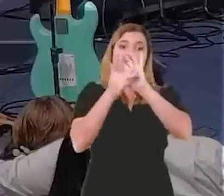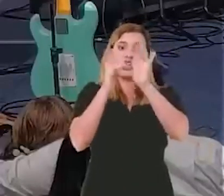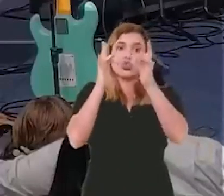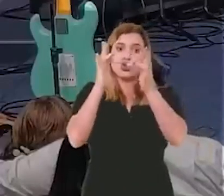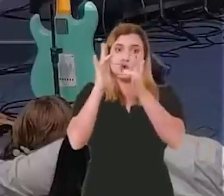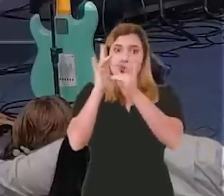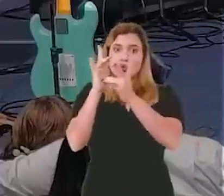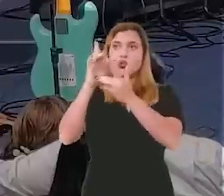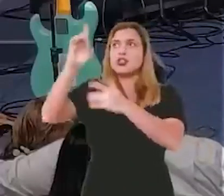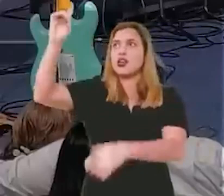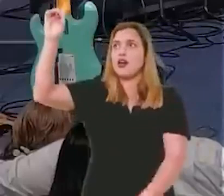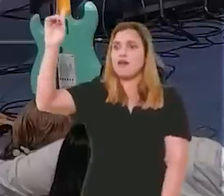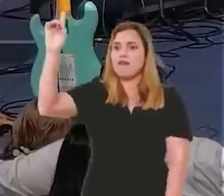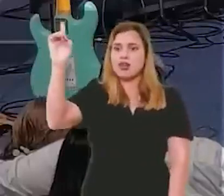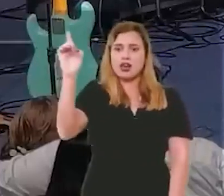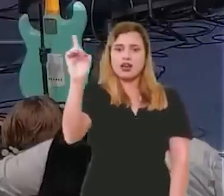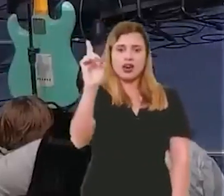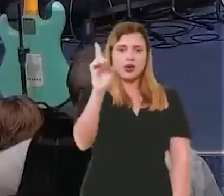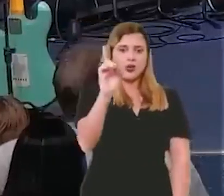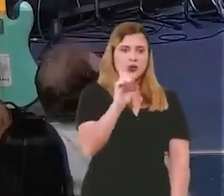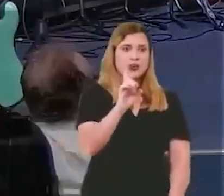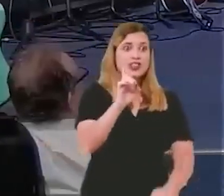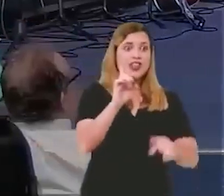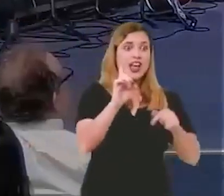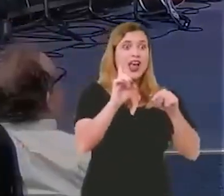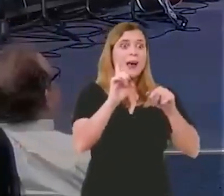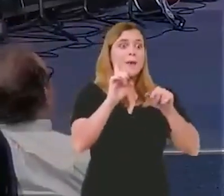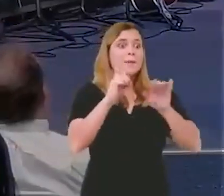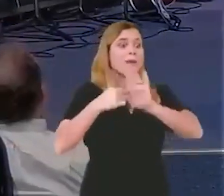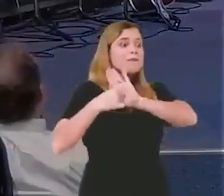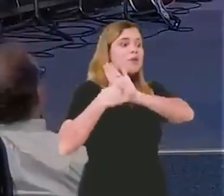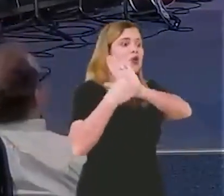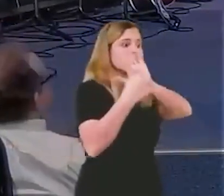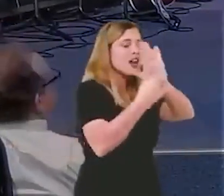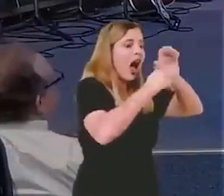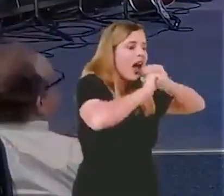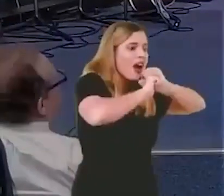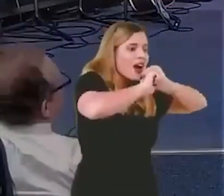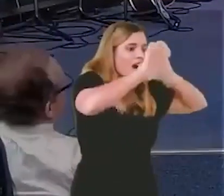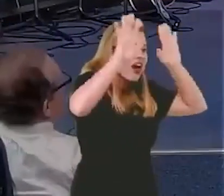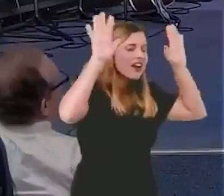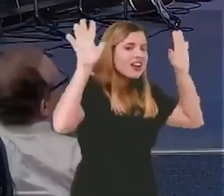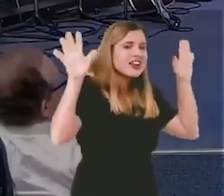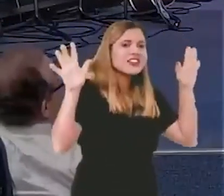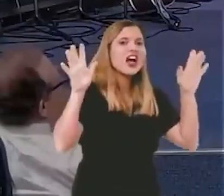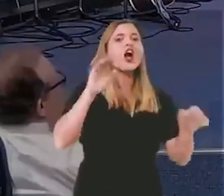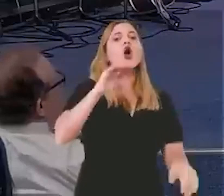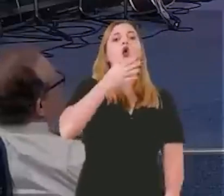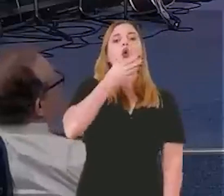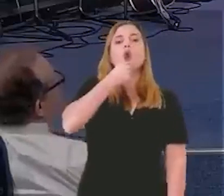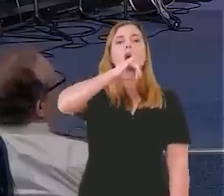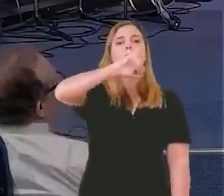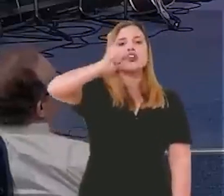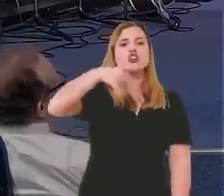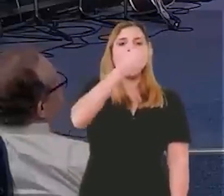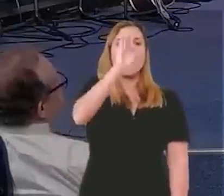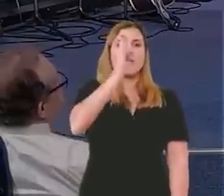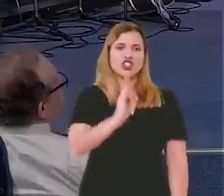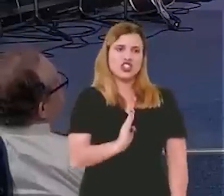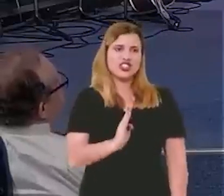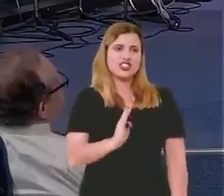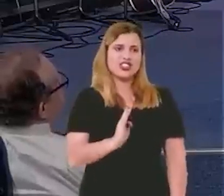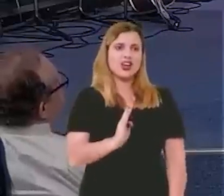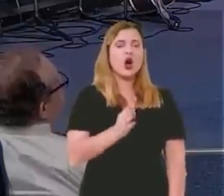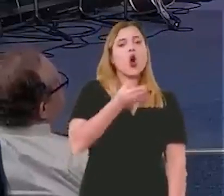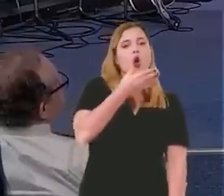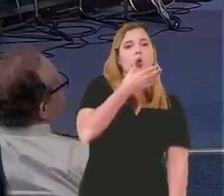saber, a verdadeira luz que vinda ao mundo ilumina todo homem. Está falando de João Batista. E qual foi a decisão de João